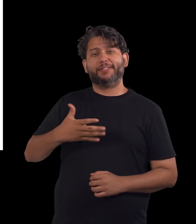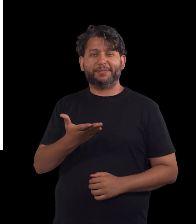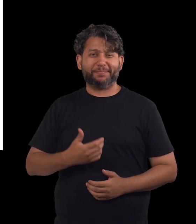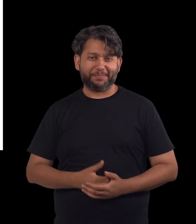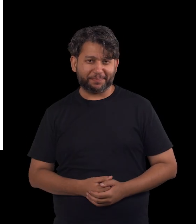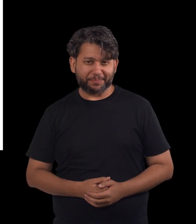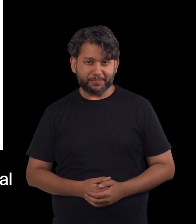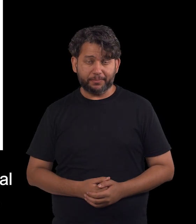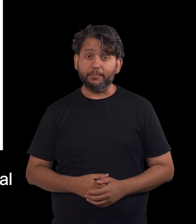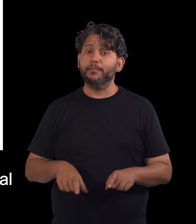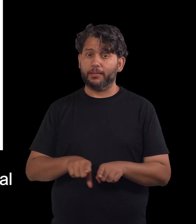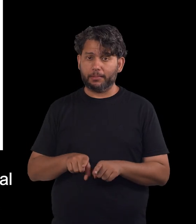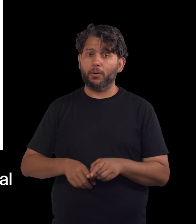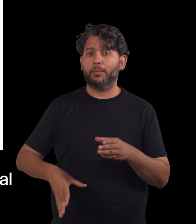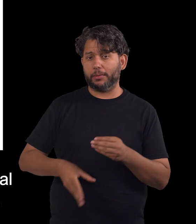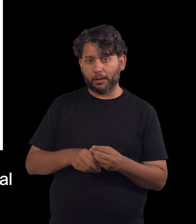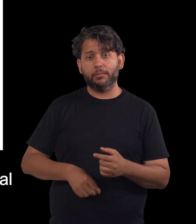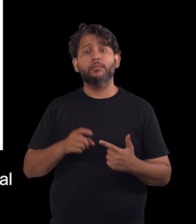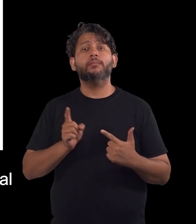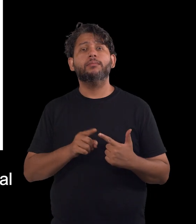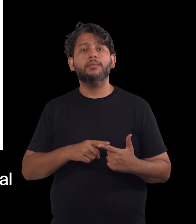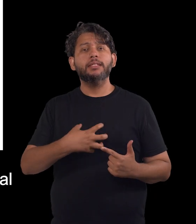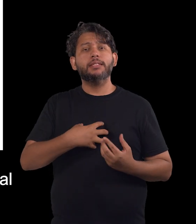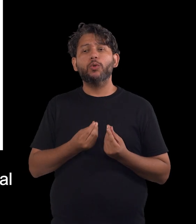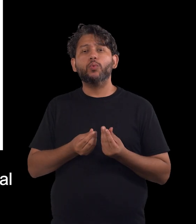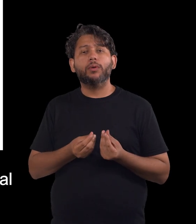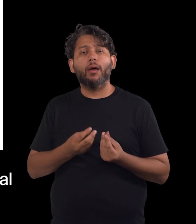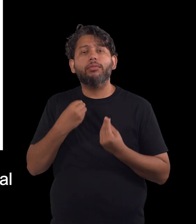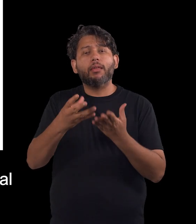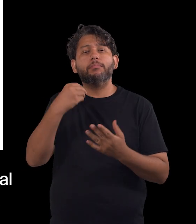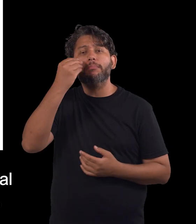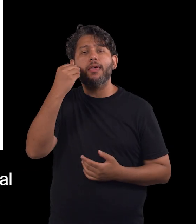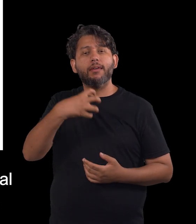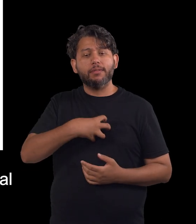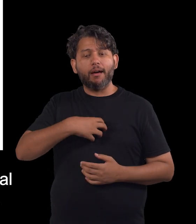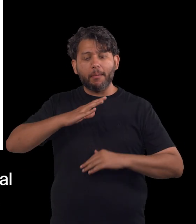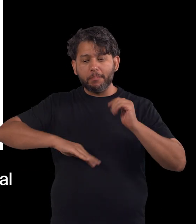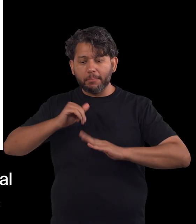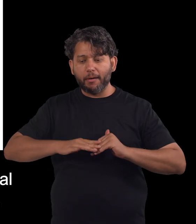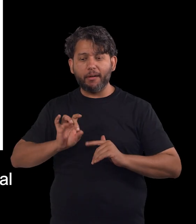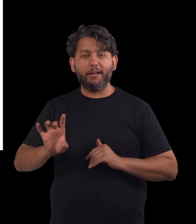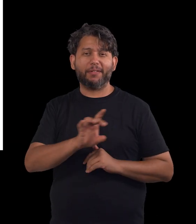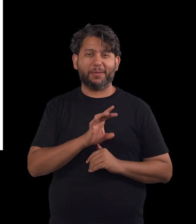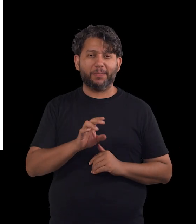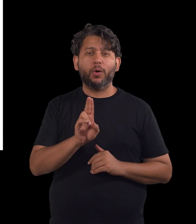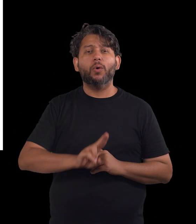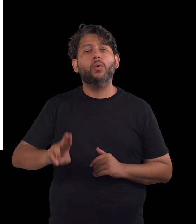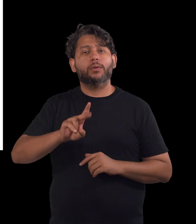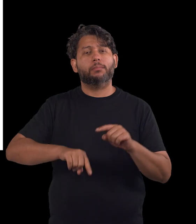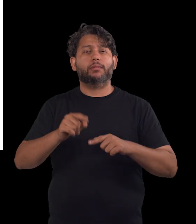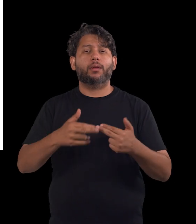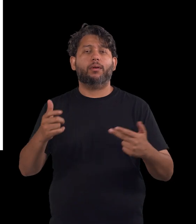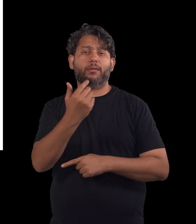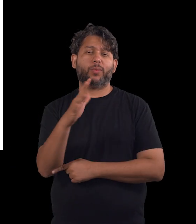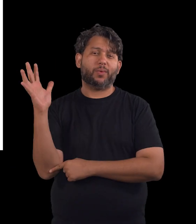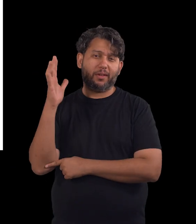realidade. De forma complementar, o pilar sensorial valoriza a experiência multissensorial, por meio do